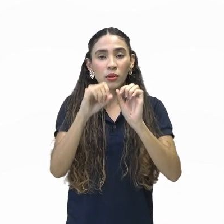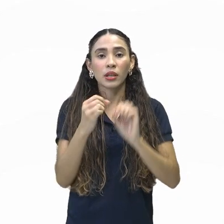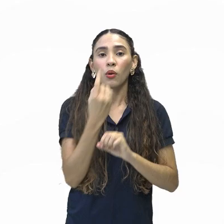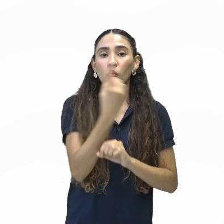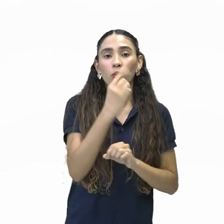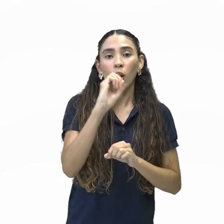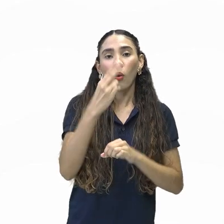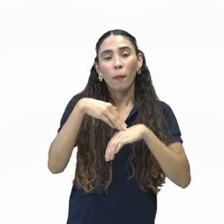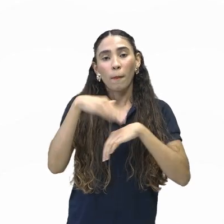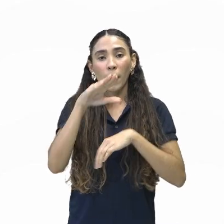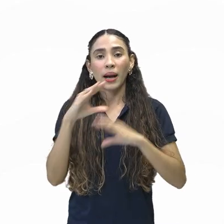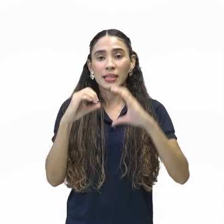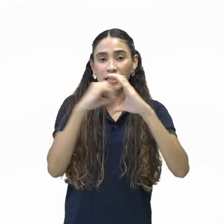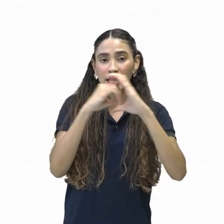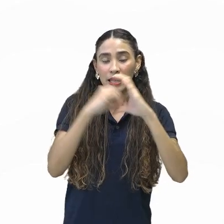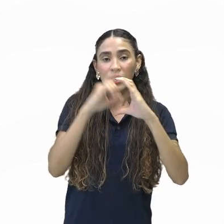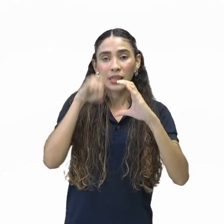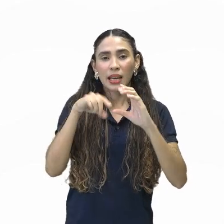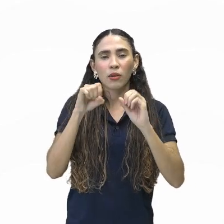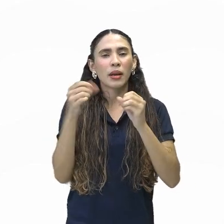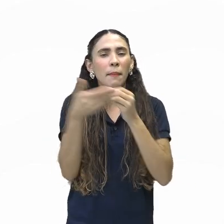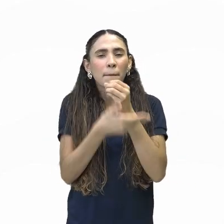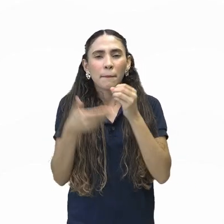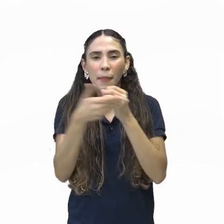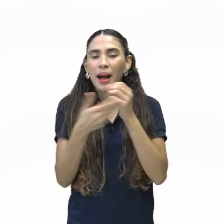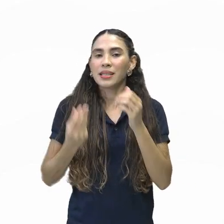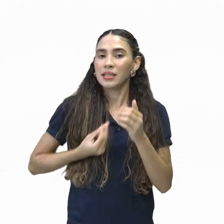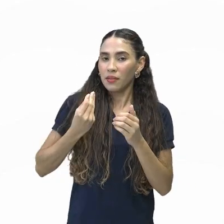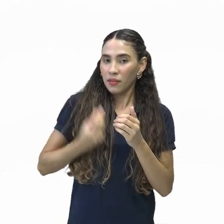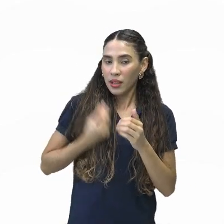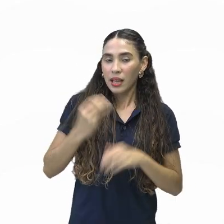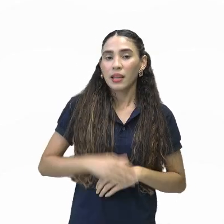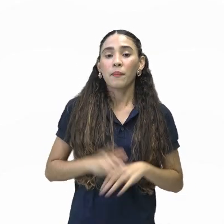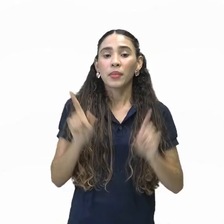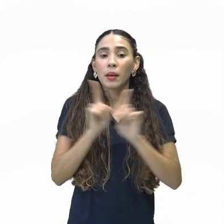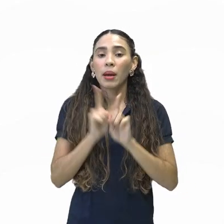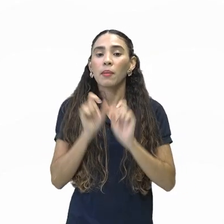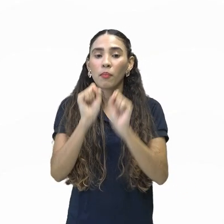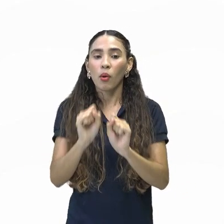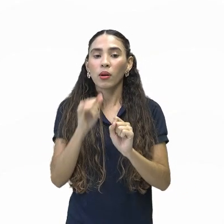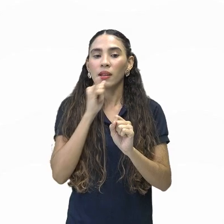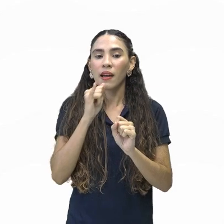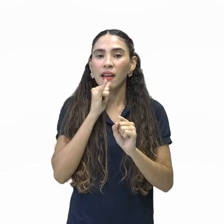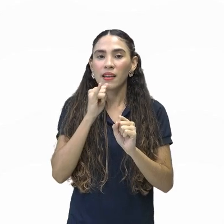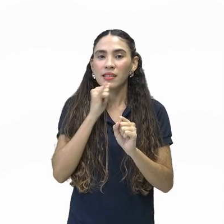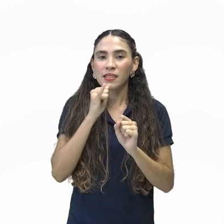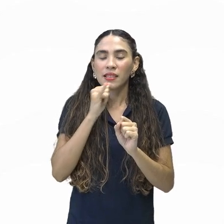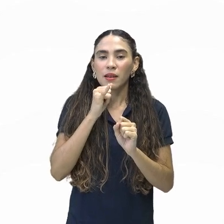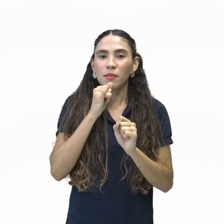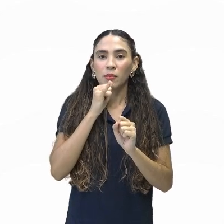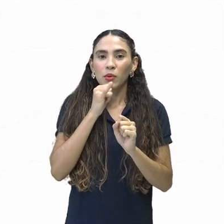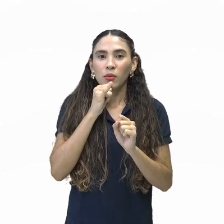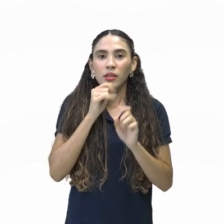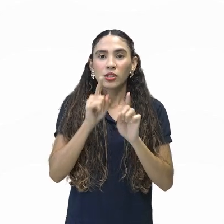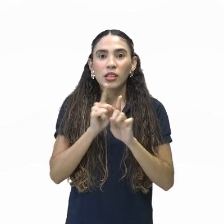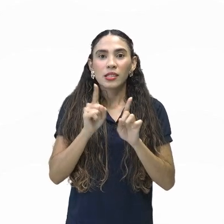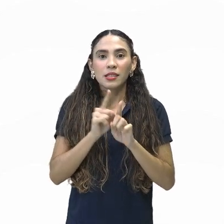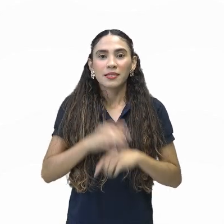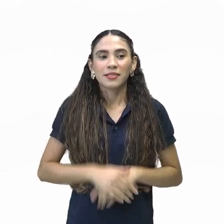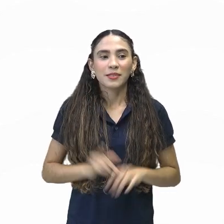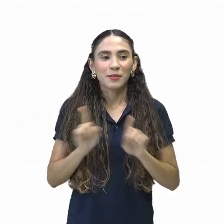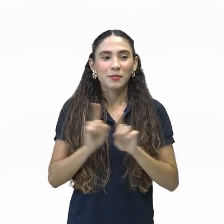mais células, né, que é a unidade básica da vida. E eles podem ser procariontes, né, os